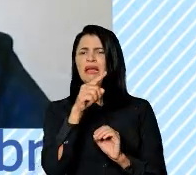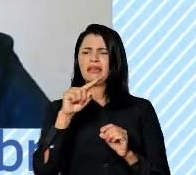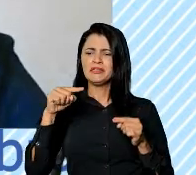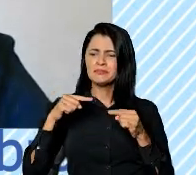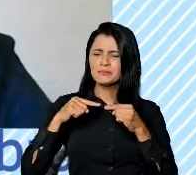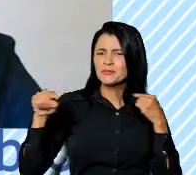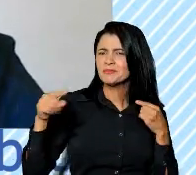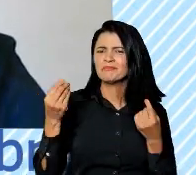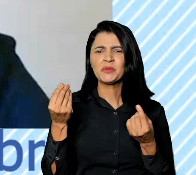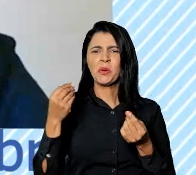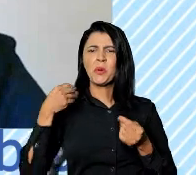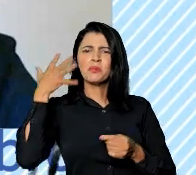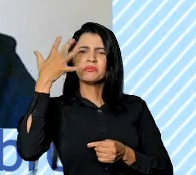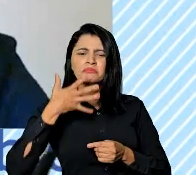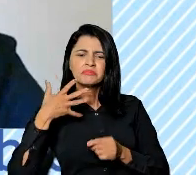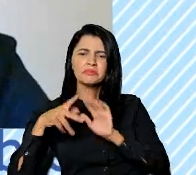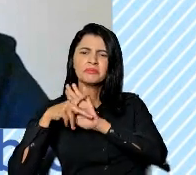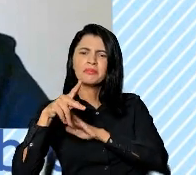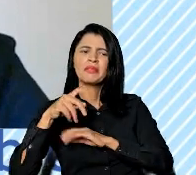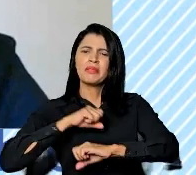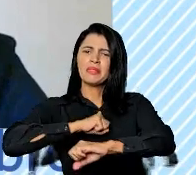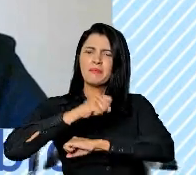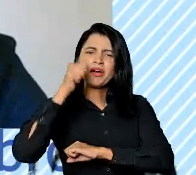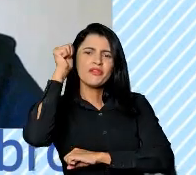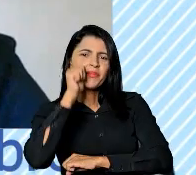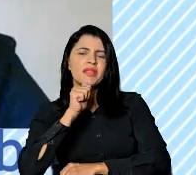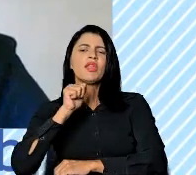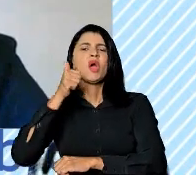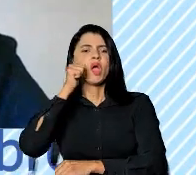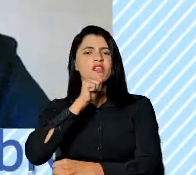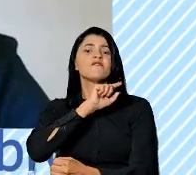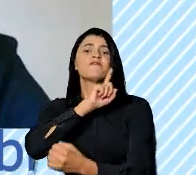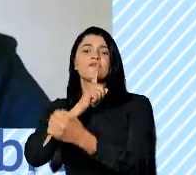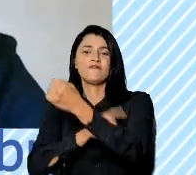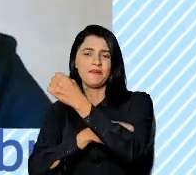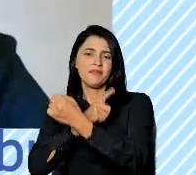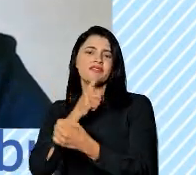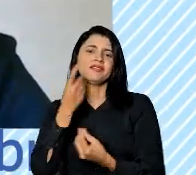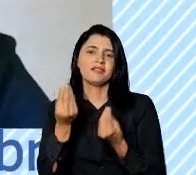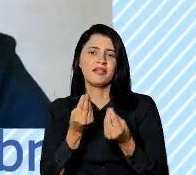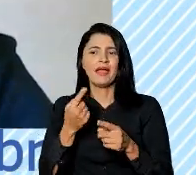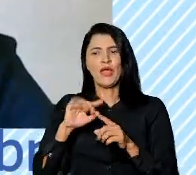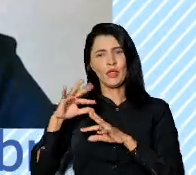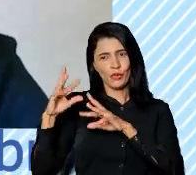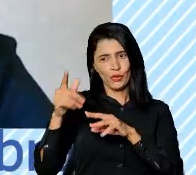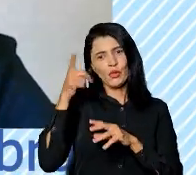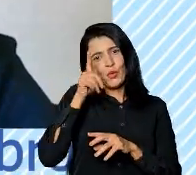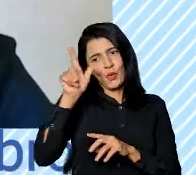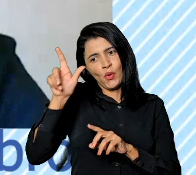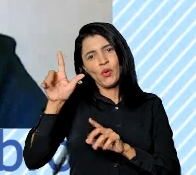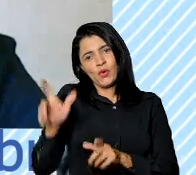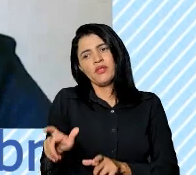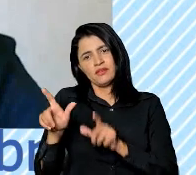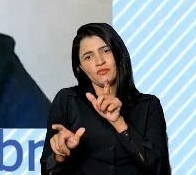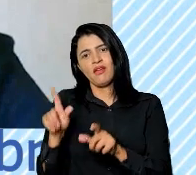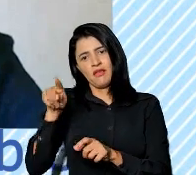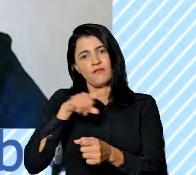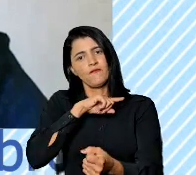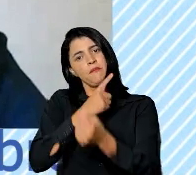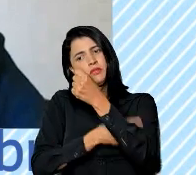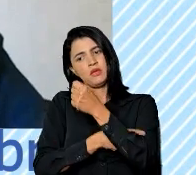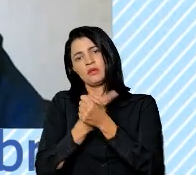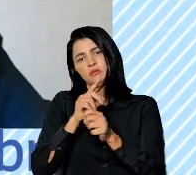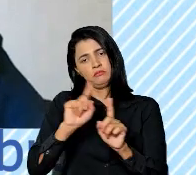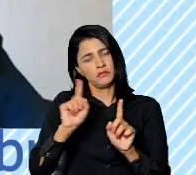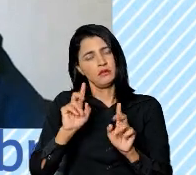e também feminista, porque nós não vamos exigir que todas as mulheres se reconheçam enquanto feminista, mas nós temos um debate que é um